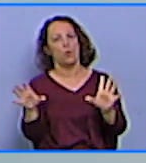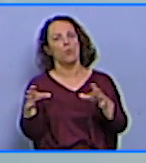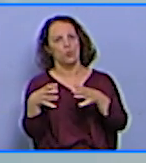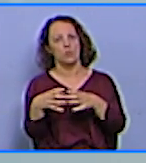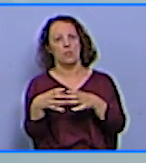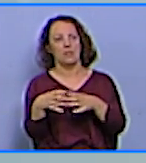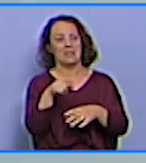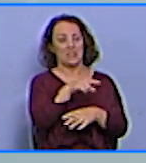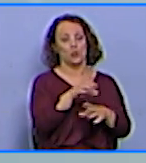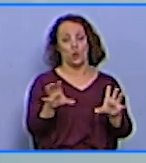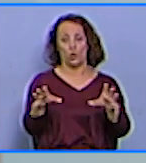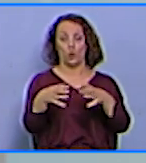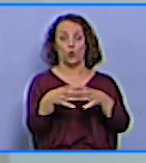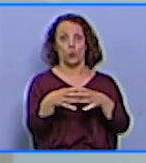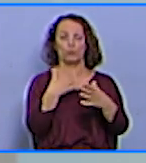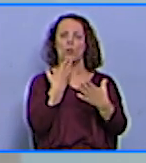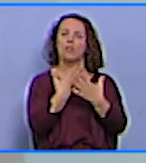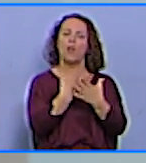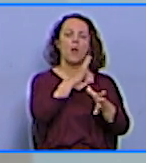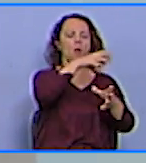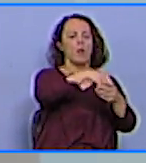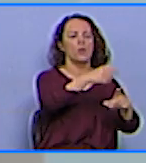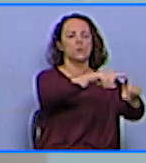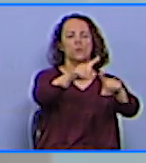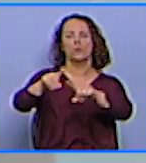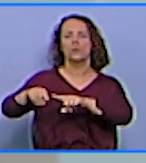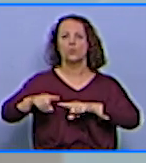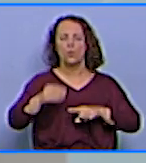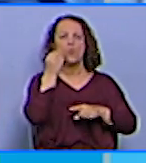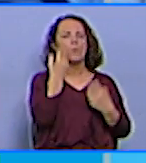enfim, estes grupos, que integração também têm nas várias comunidades?